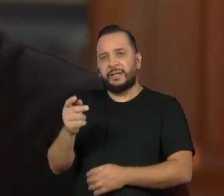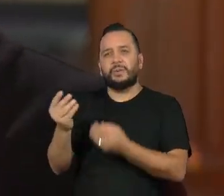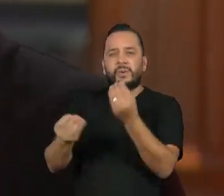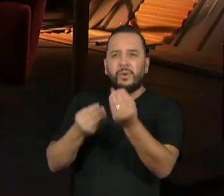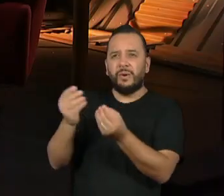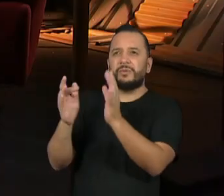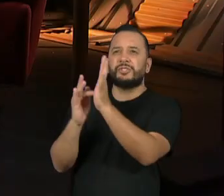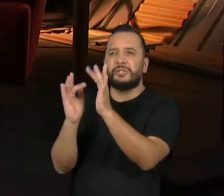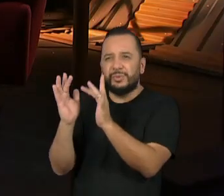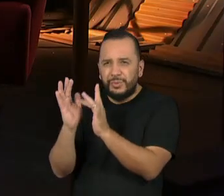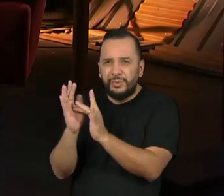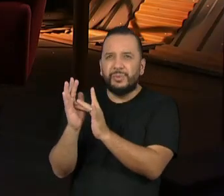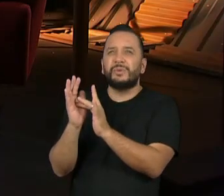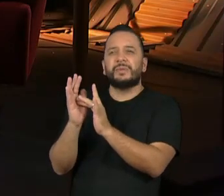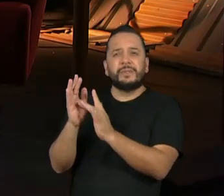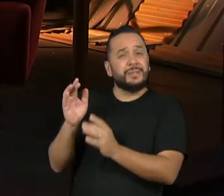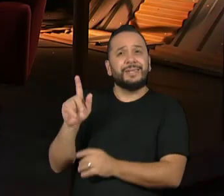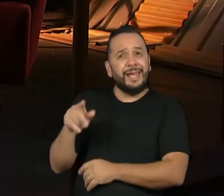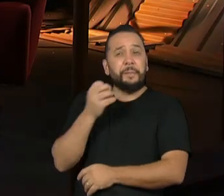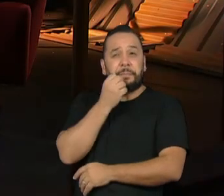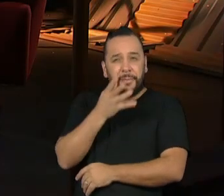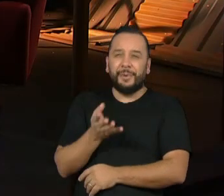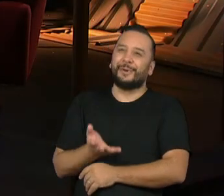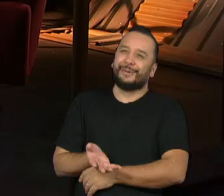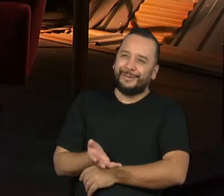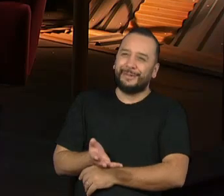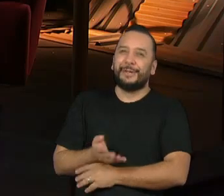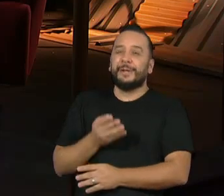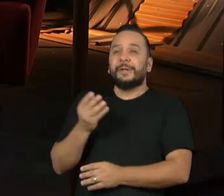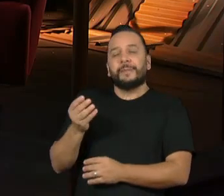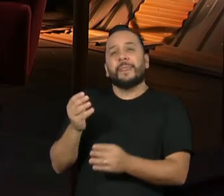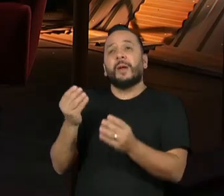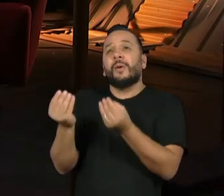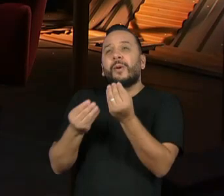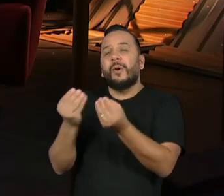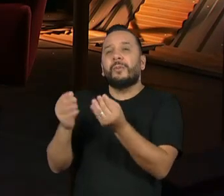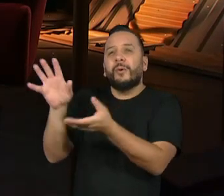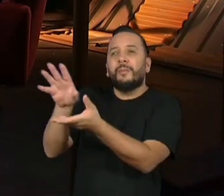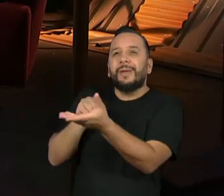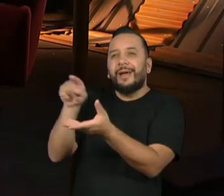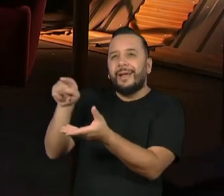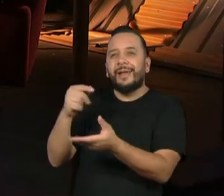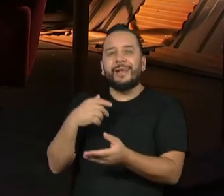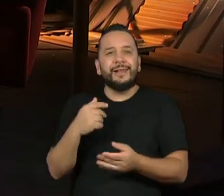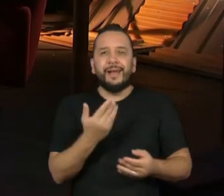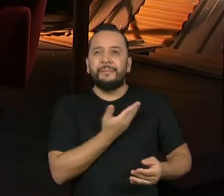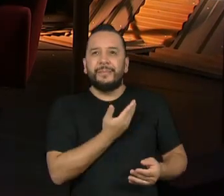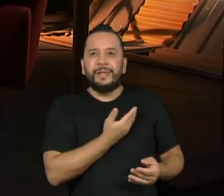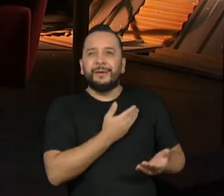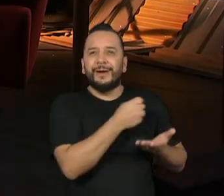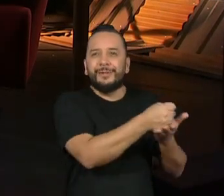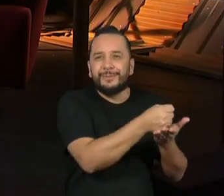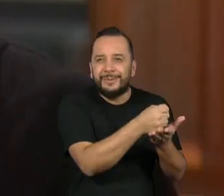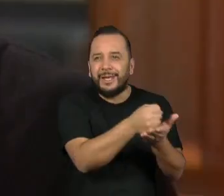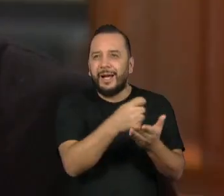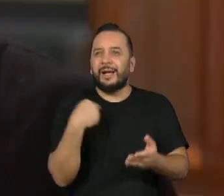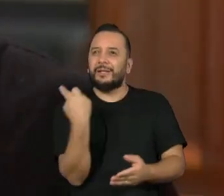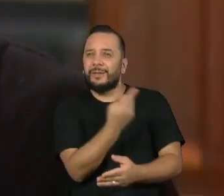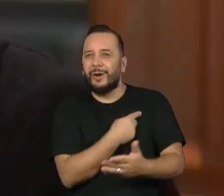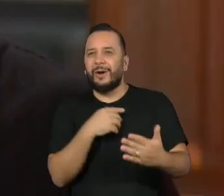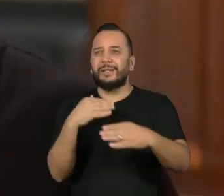cristianismo que é o cristianismo quer bacana que o olhar para o próximo nós somos todos iguais